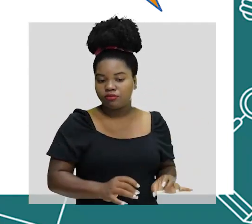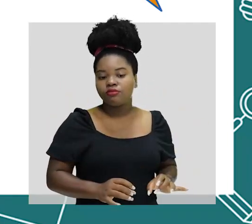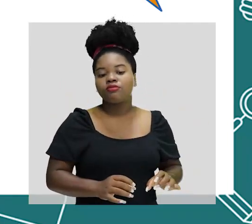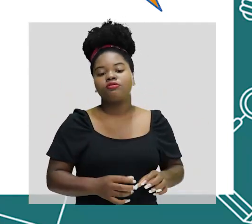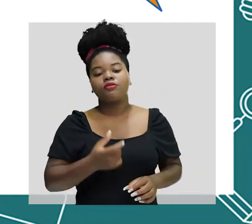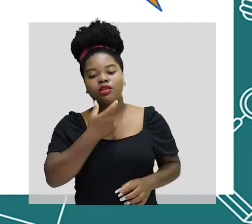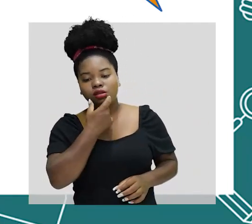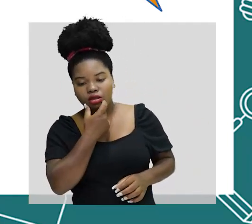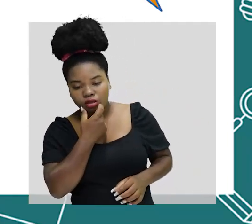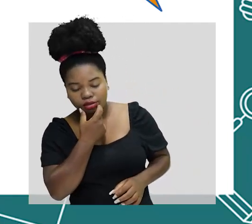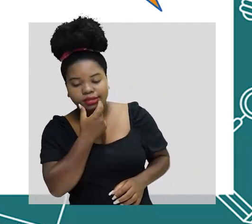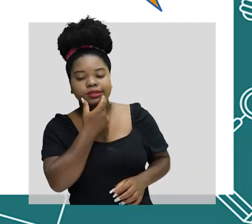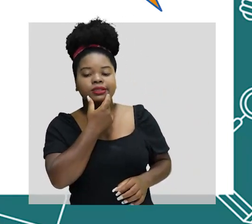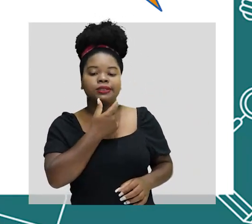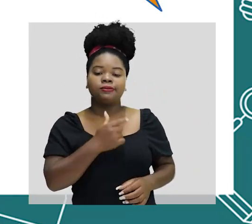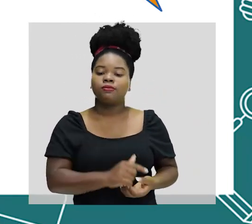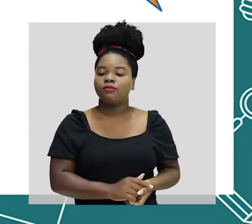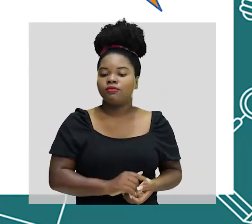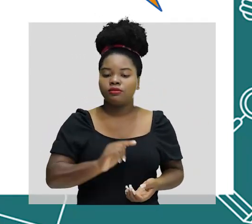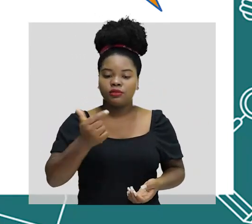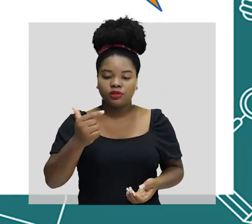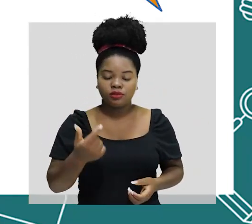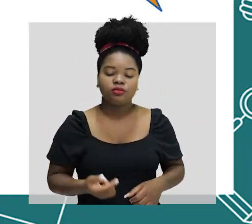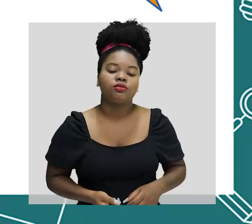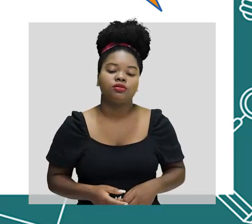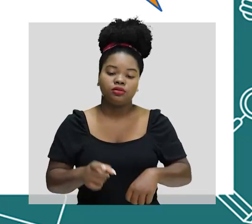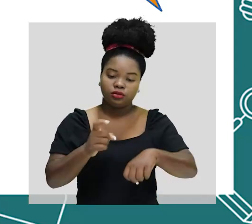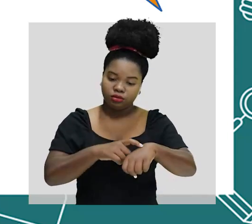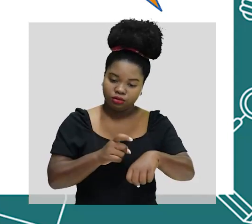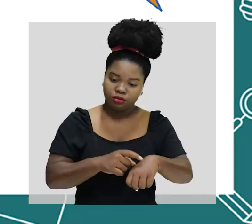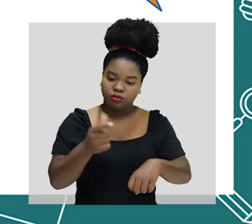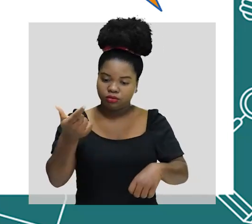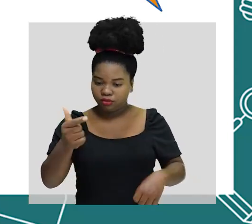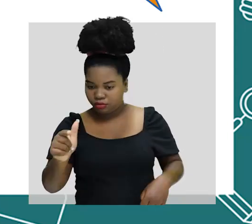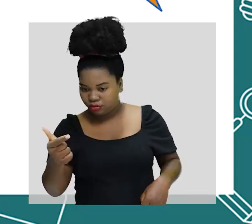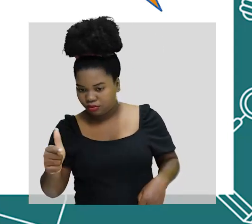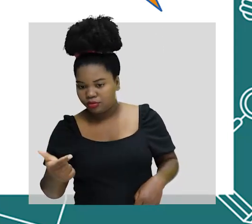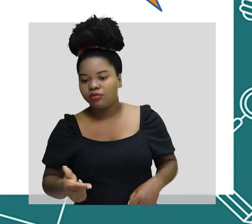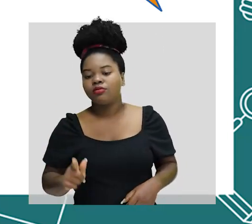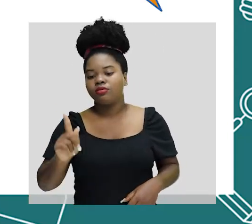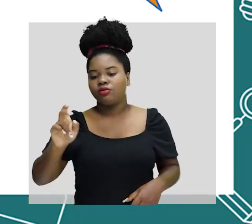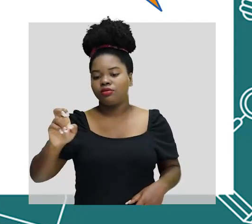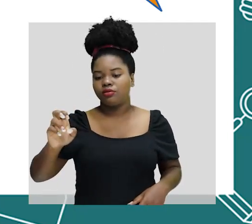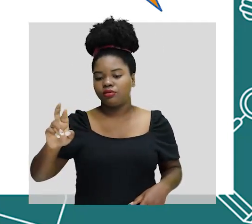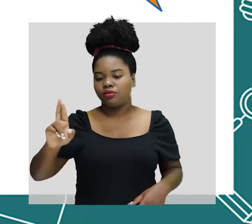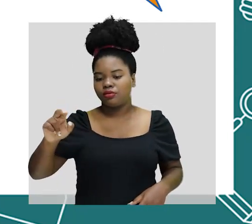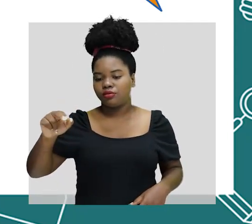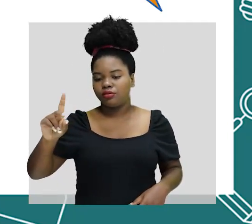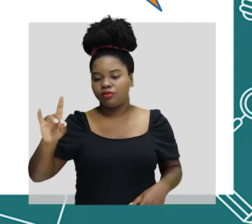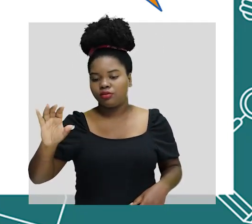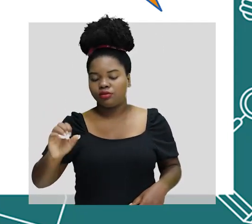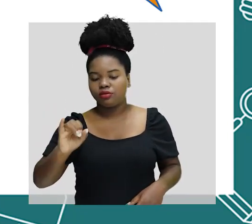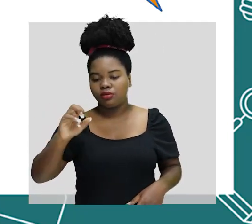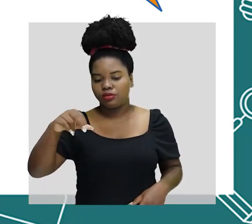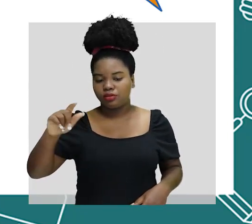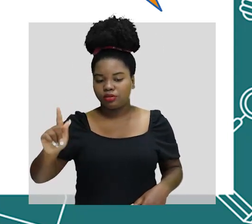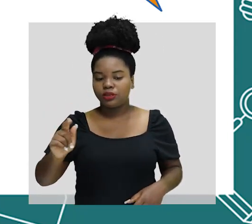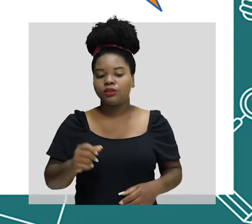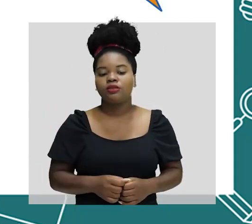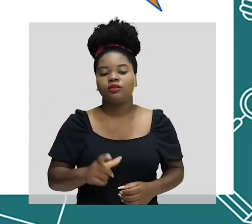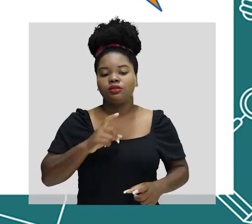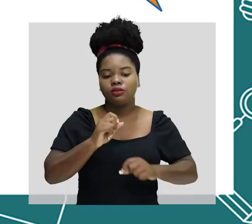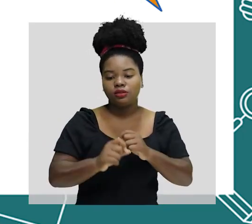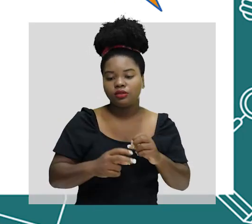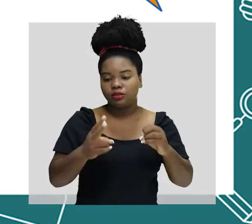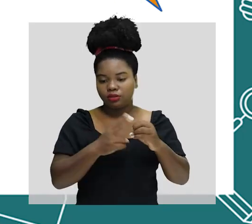no inglês não se usa as formas contínuas, não se usa o gerúndio. Tá? E nós chamamos essas situações